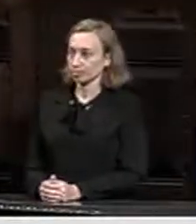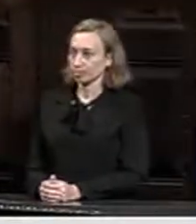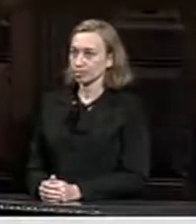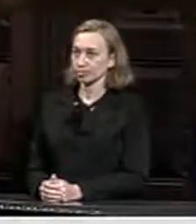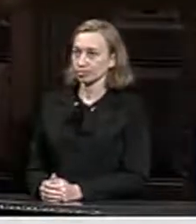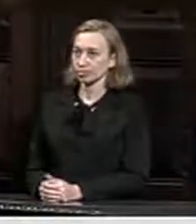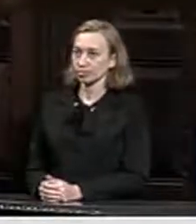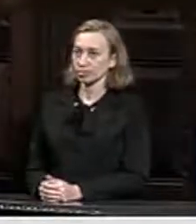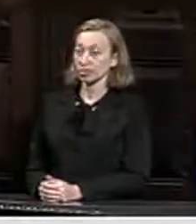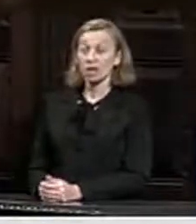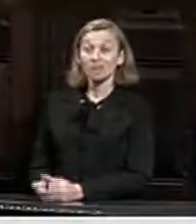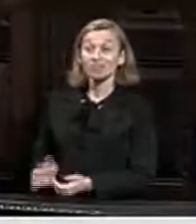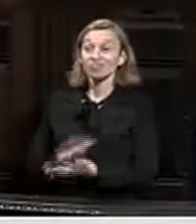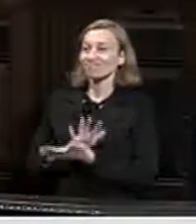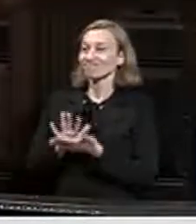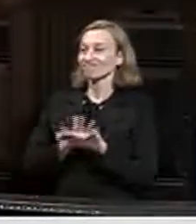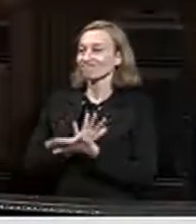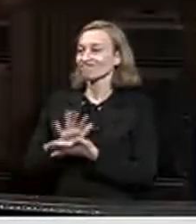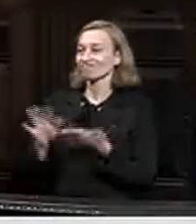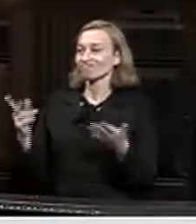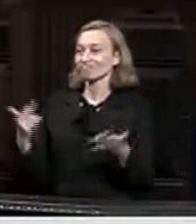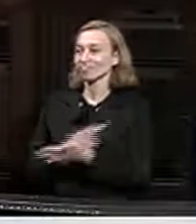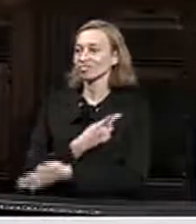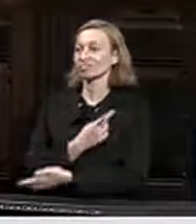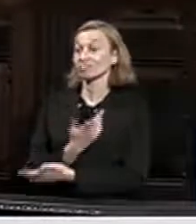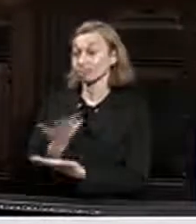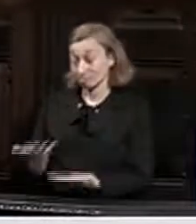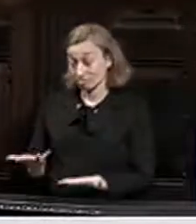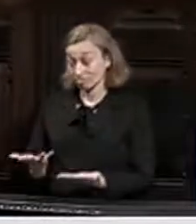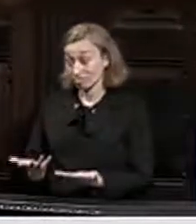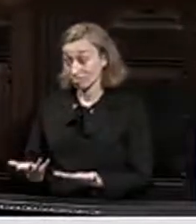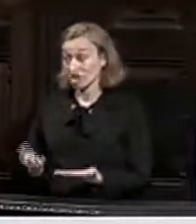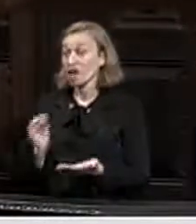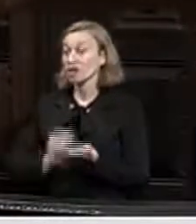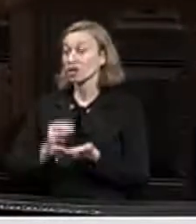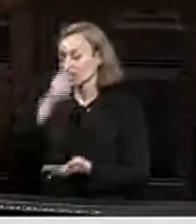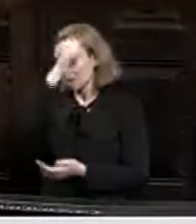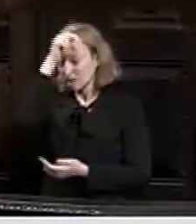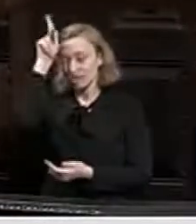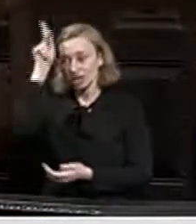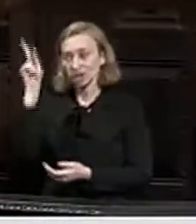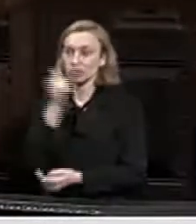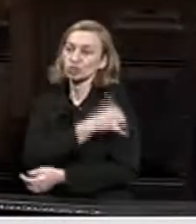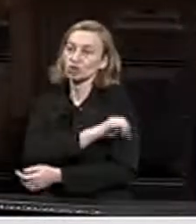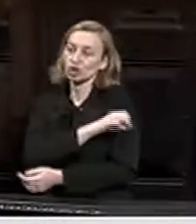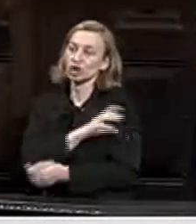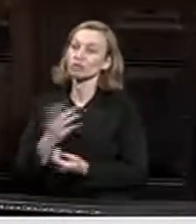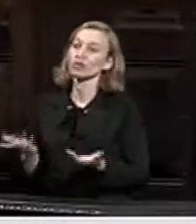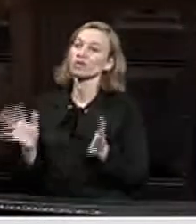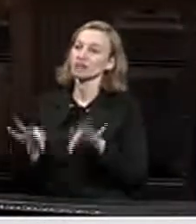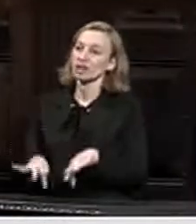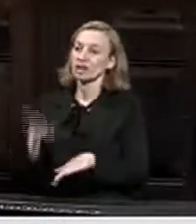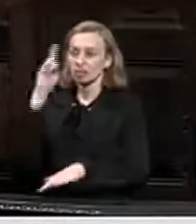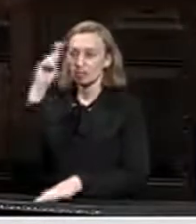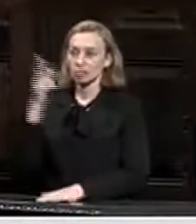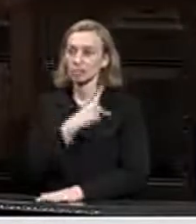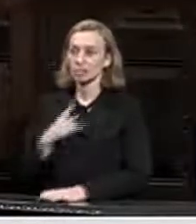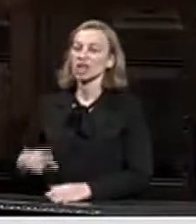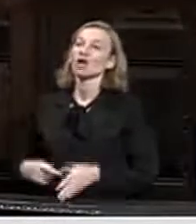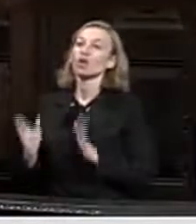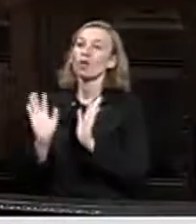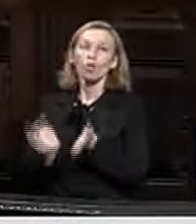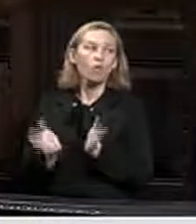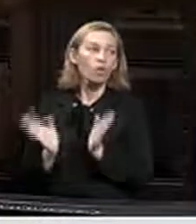Isso simplesmente não acontece porque nós não temos prefeito no Rio de Janeiro. E no meio de tudo isso, para encerrar, senhor presidente, hoje nós